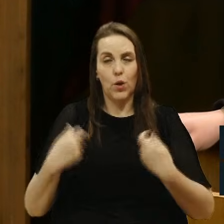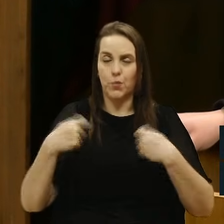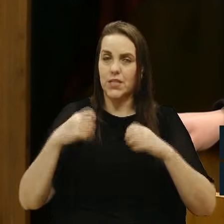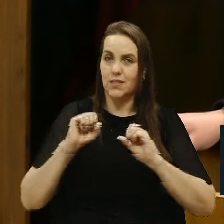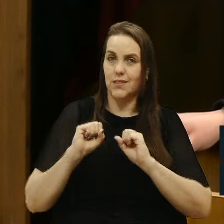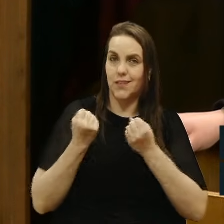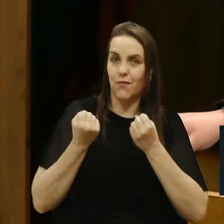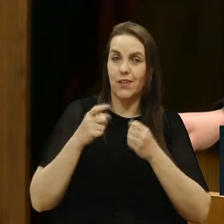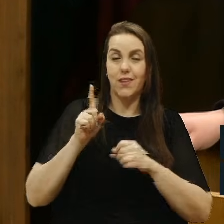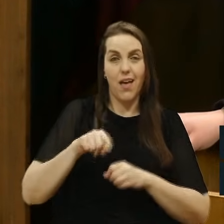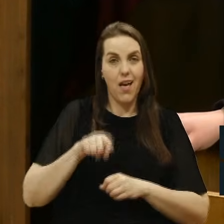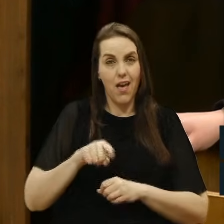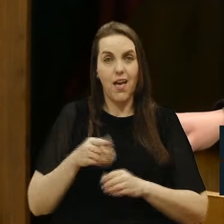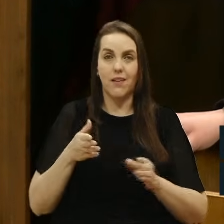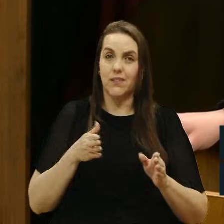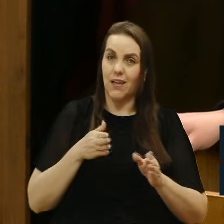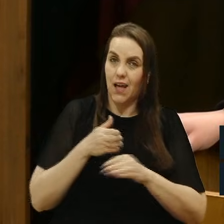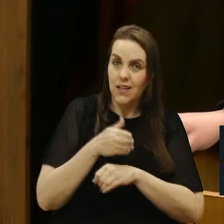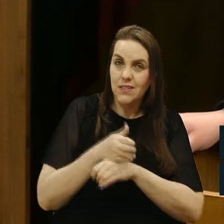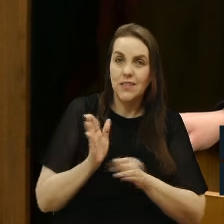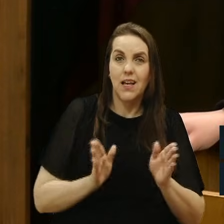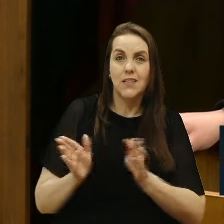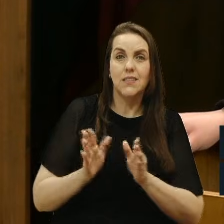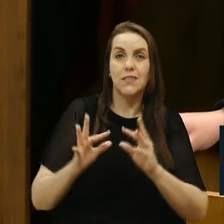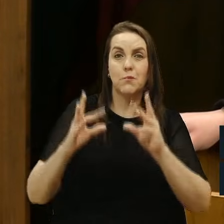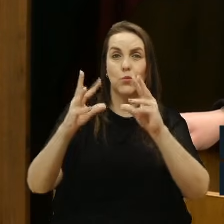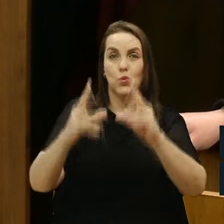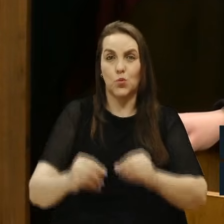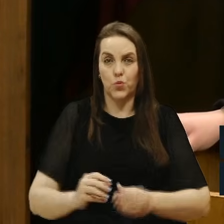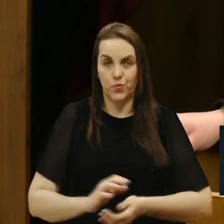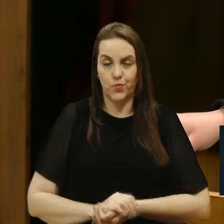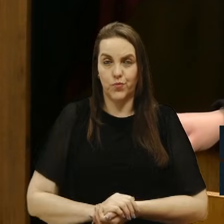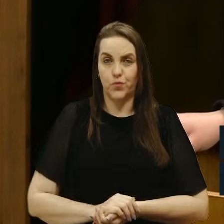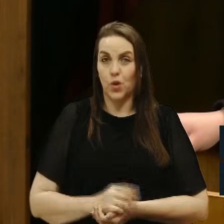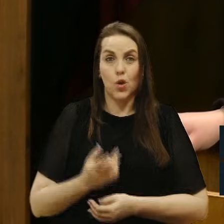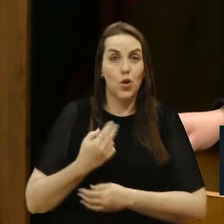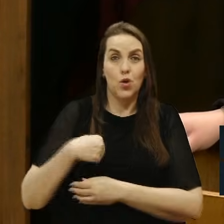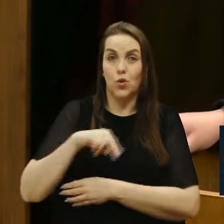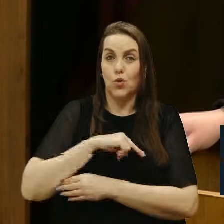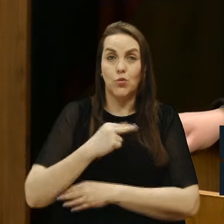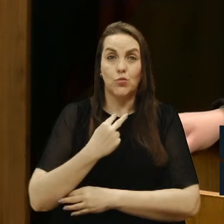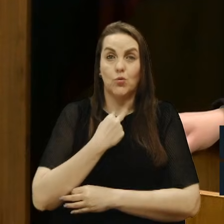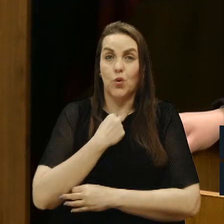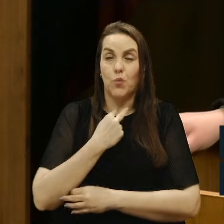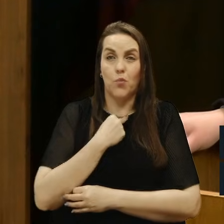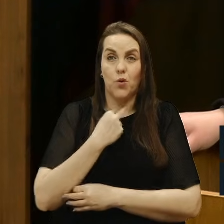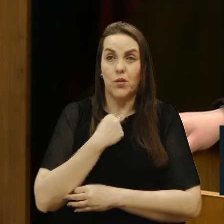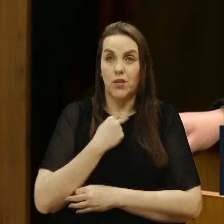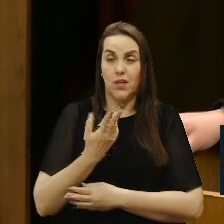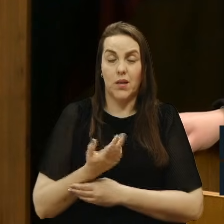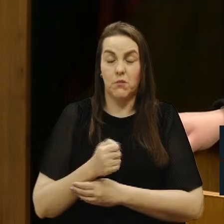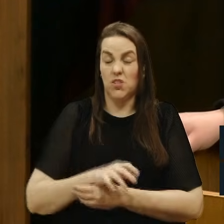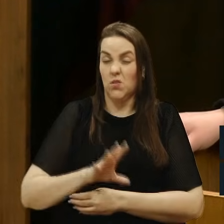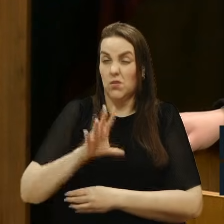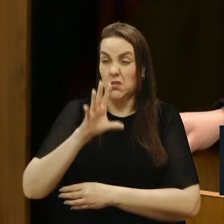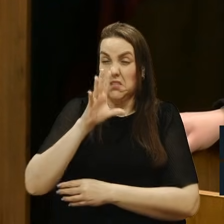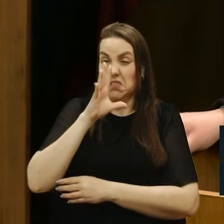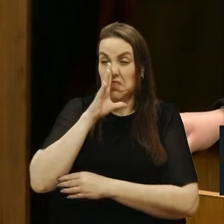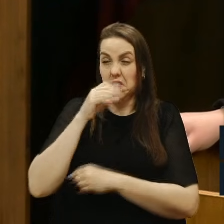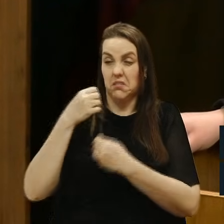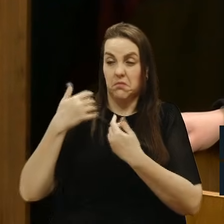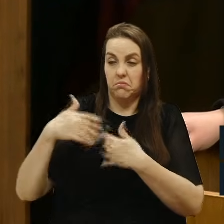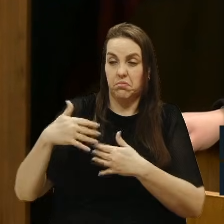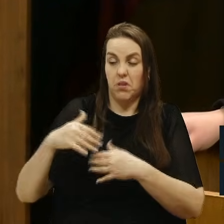defender que isso seja acessível às pessoas. Nós não podemos, e me espanta a gente